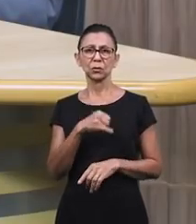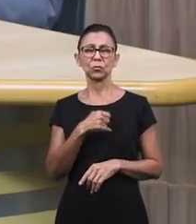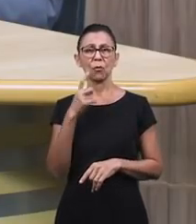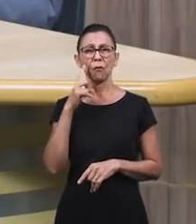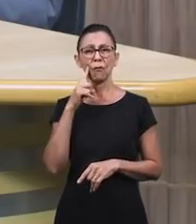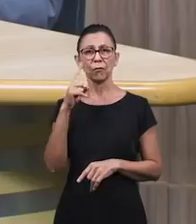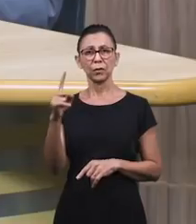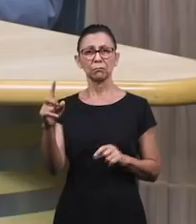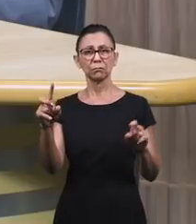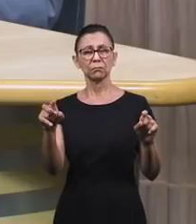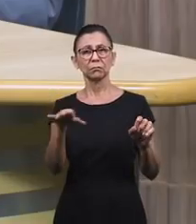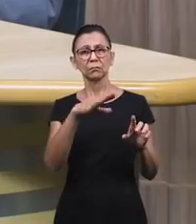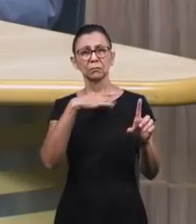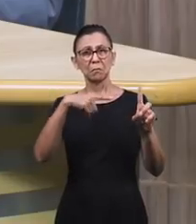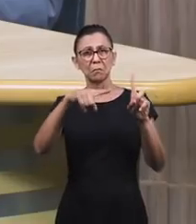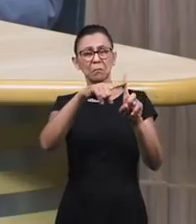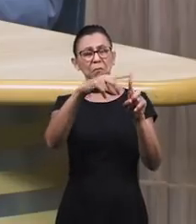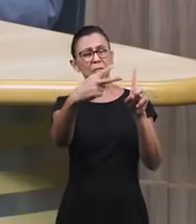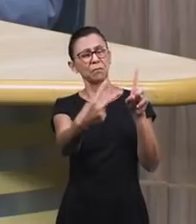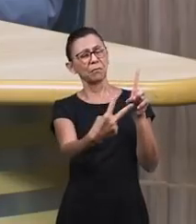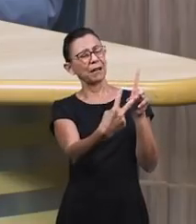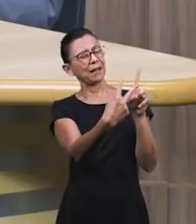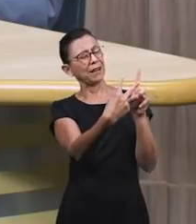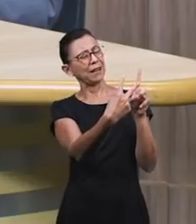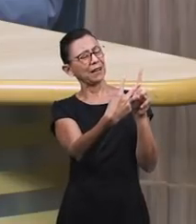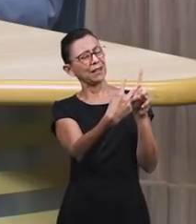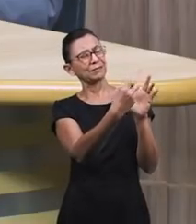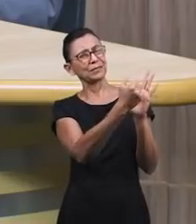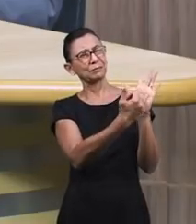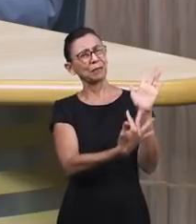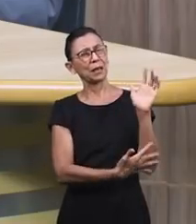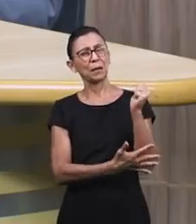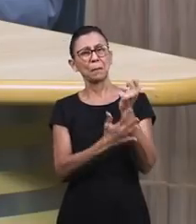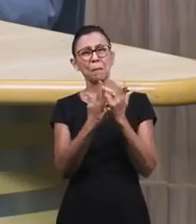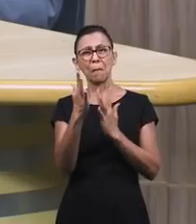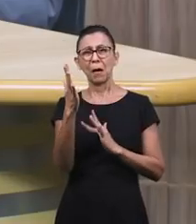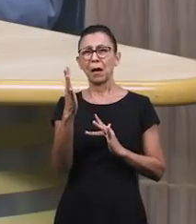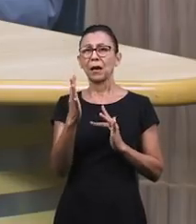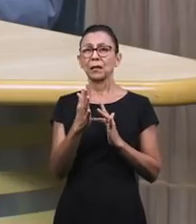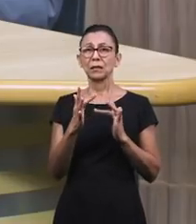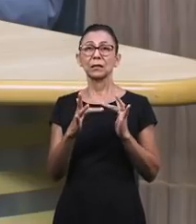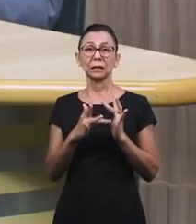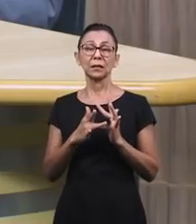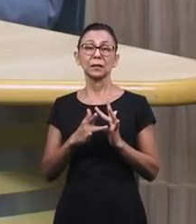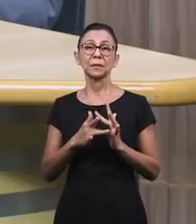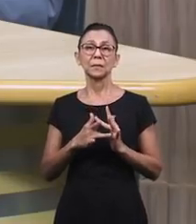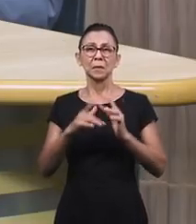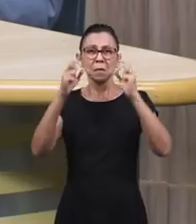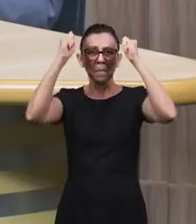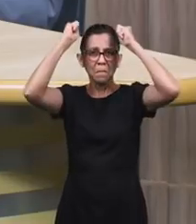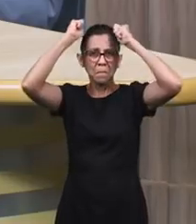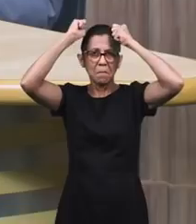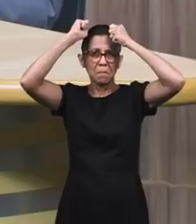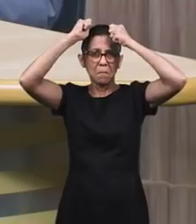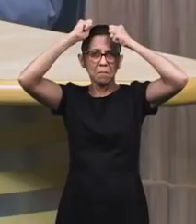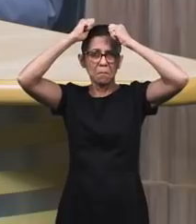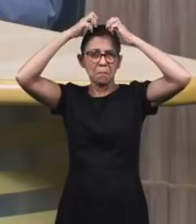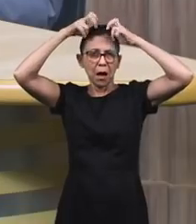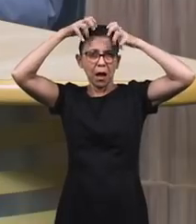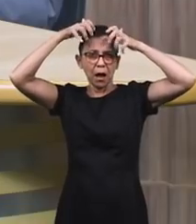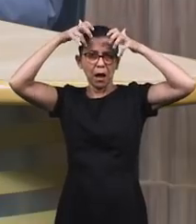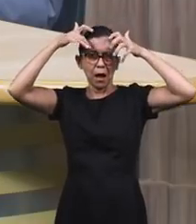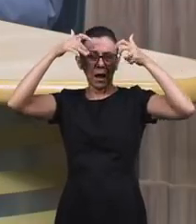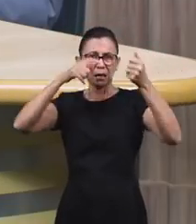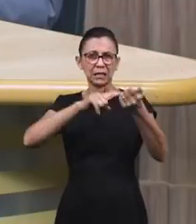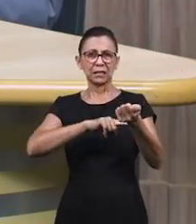já enfermo por toda a luta que ele estava vivendo, a ponto de ter suado sangue no dia anterior. E agora ele vê Jesus e ele